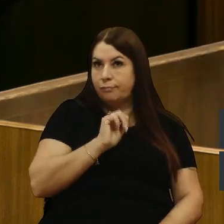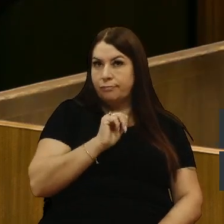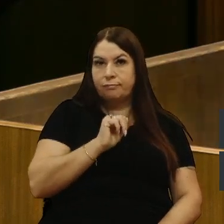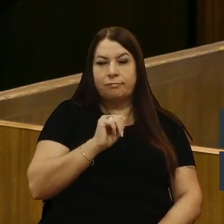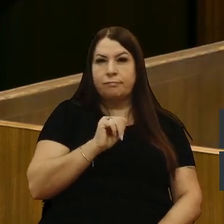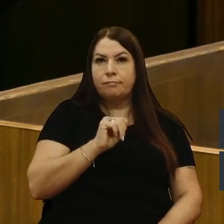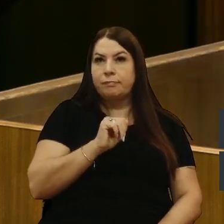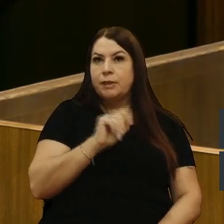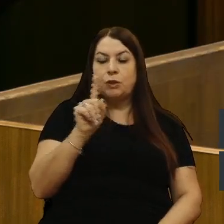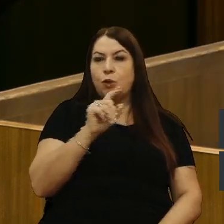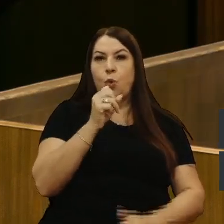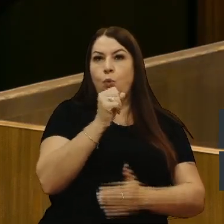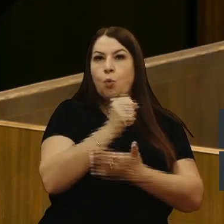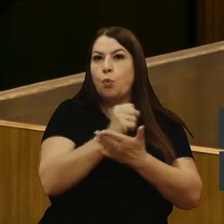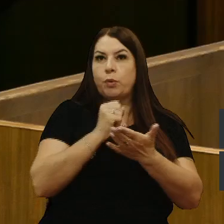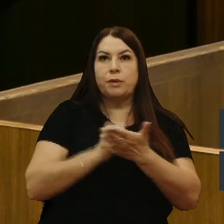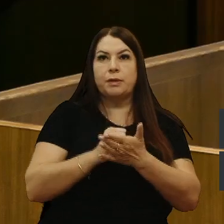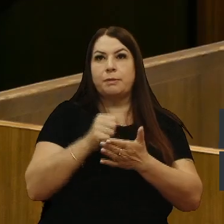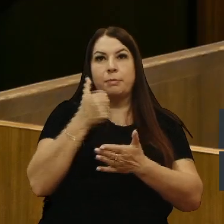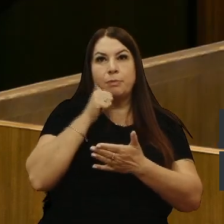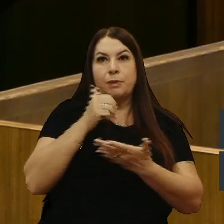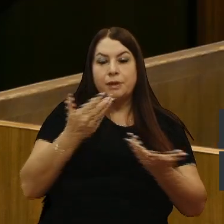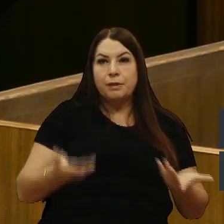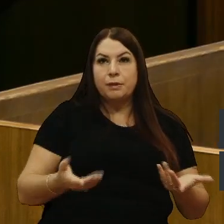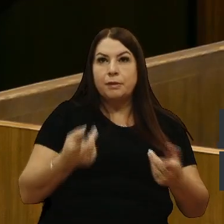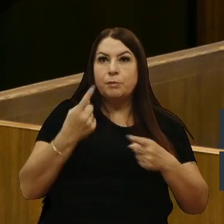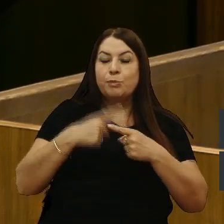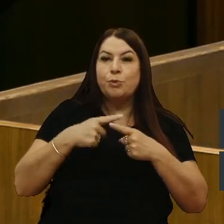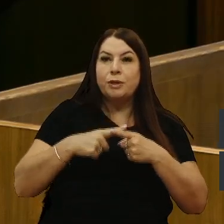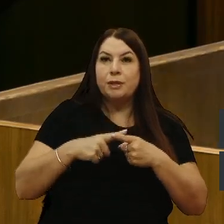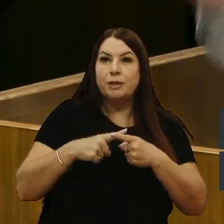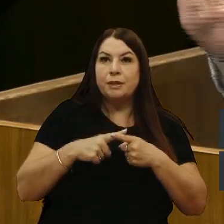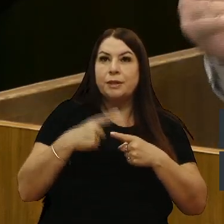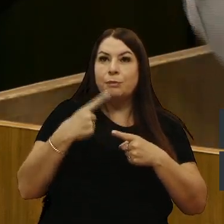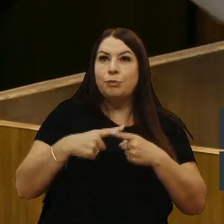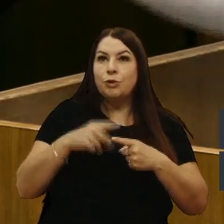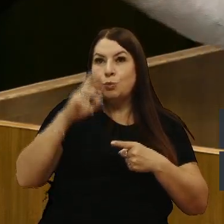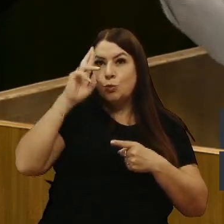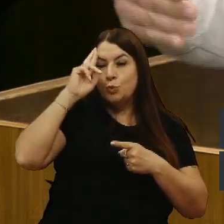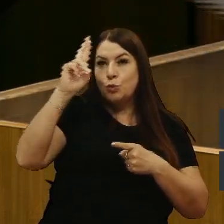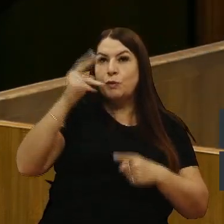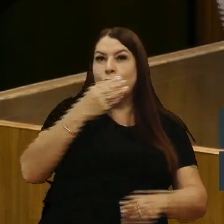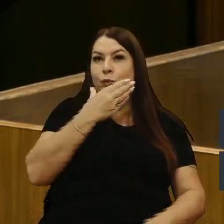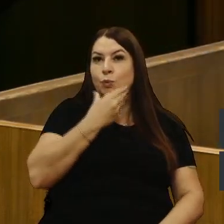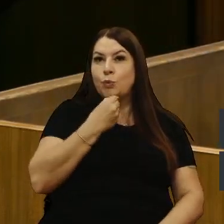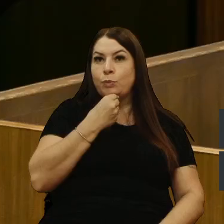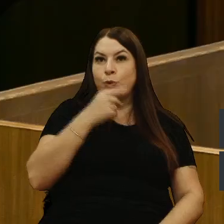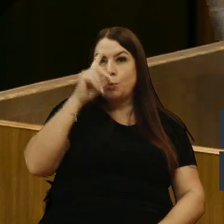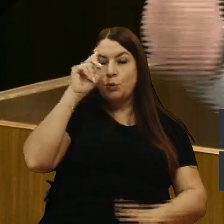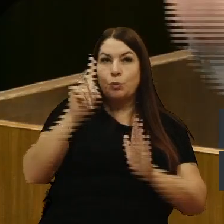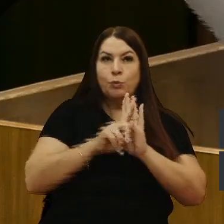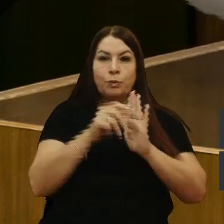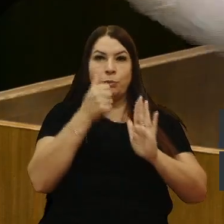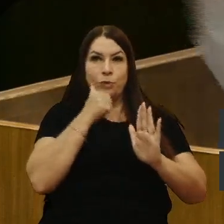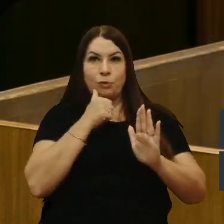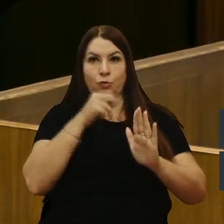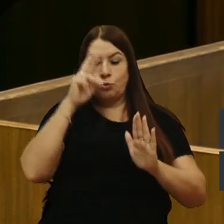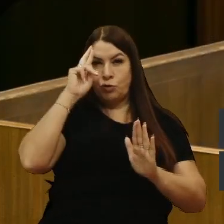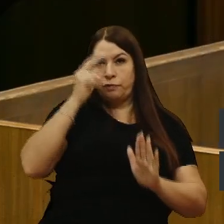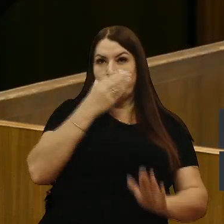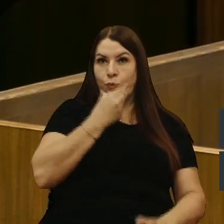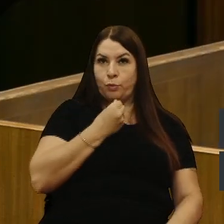não contrataremos mais mulheres. Por quê? Porque o chefe é um homem, a dona da empresa é uma mulher, mas o chefe é um